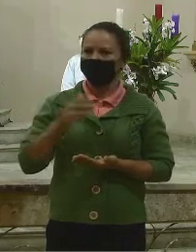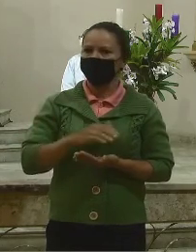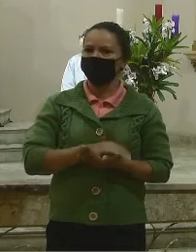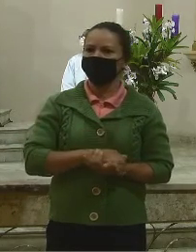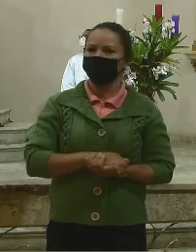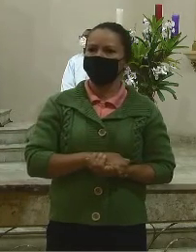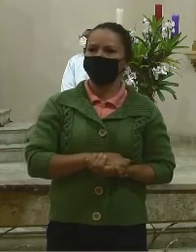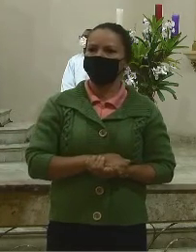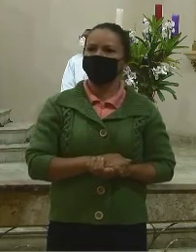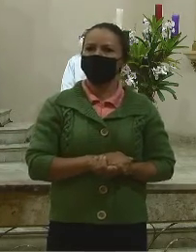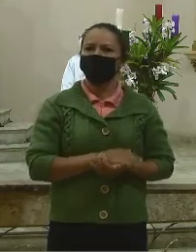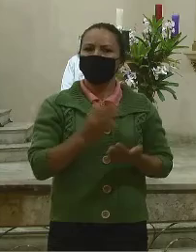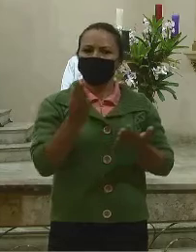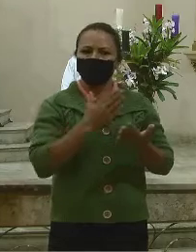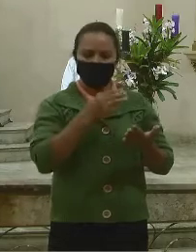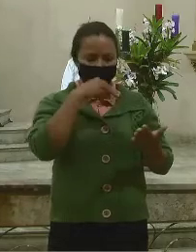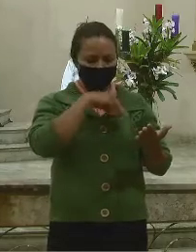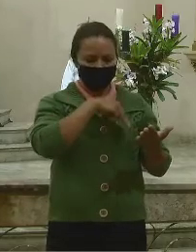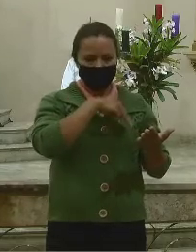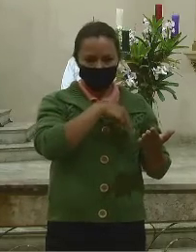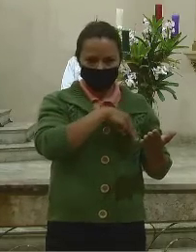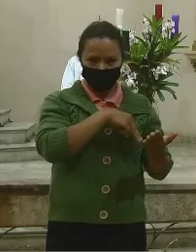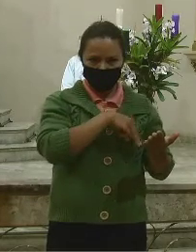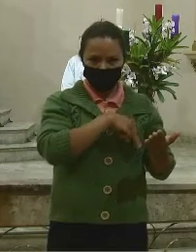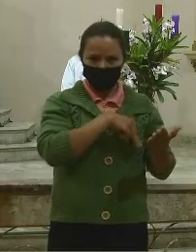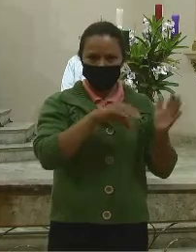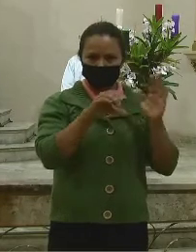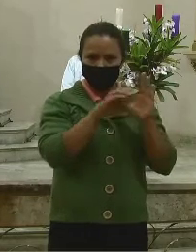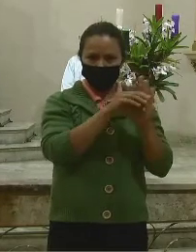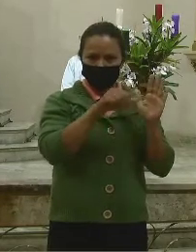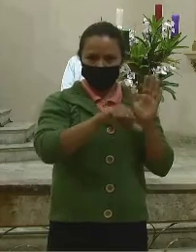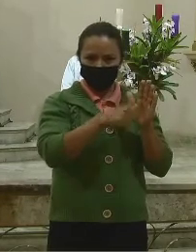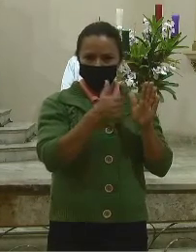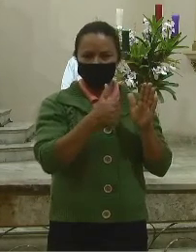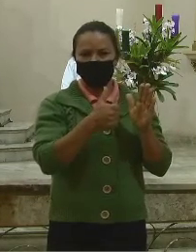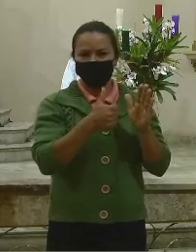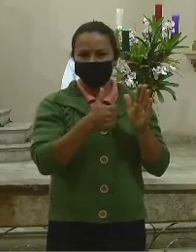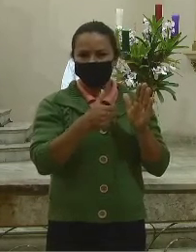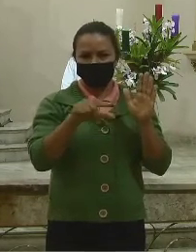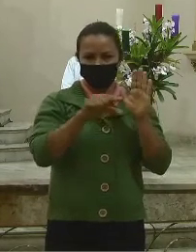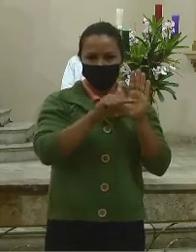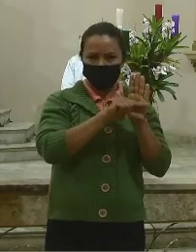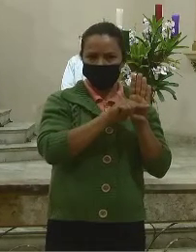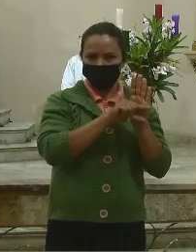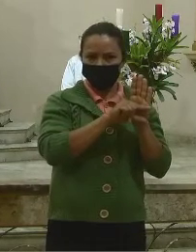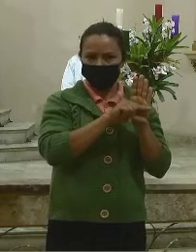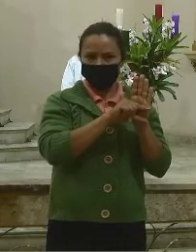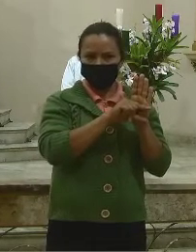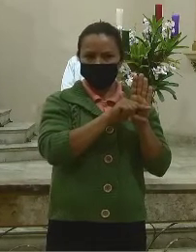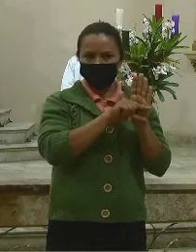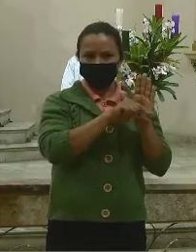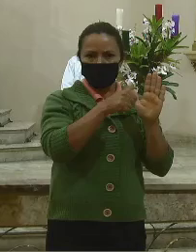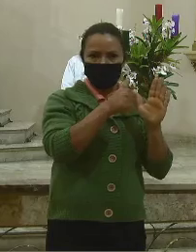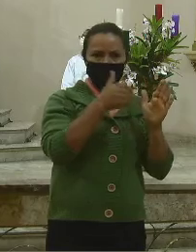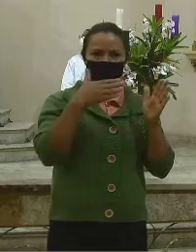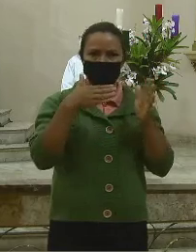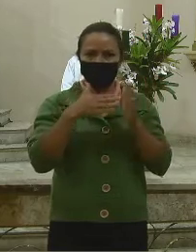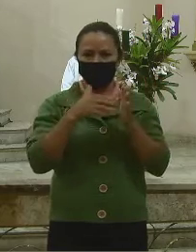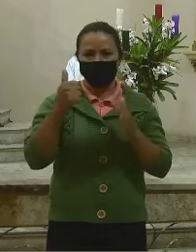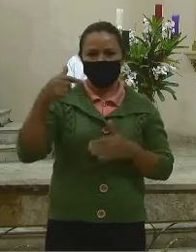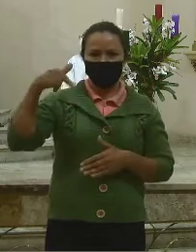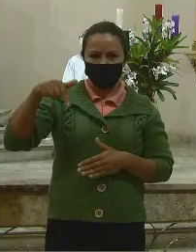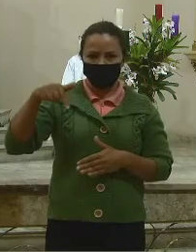do Evangelho de Mateus, em seu capítulo 1, versículos do 1 ao